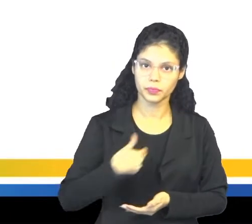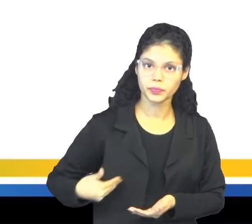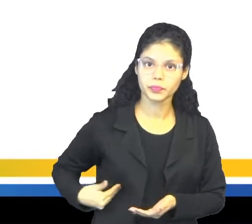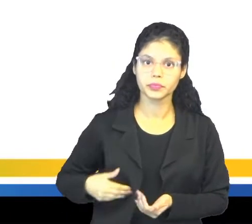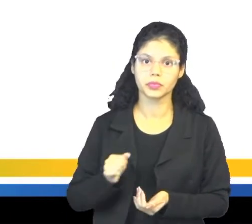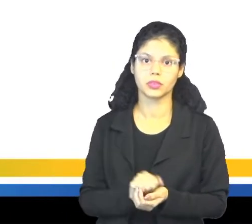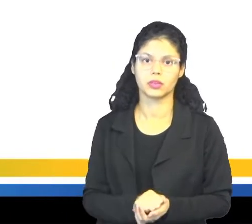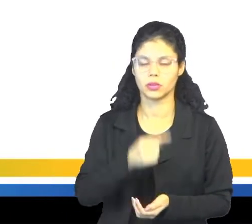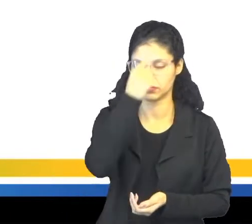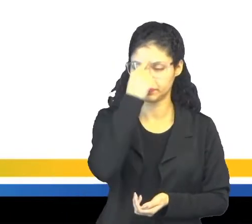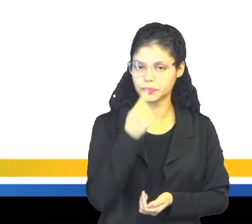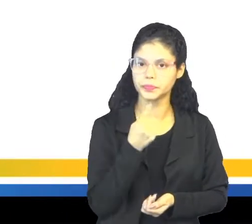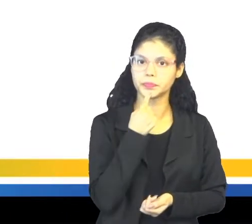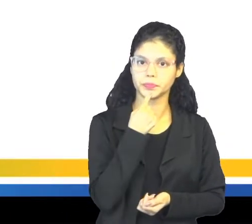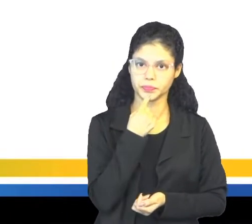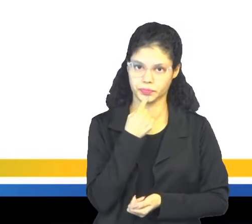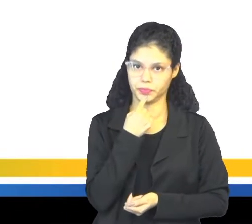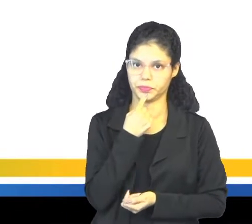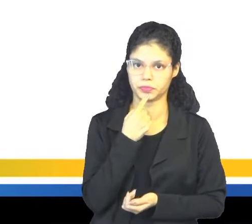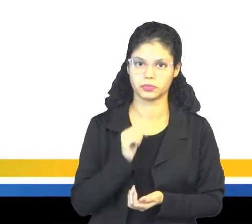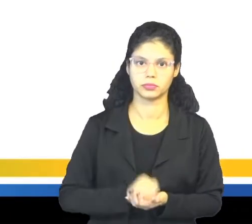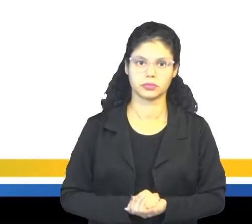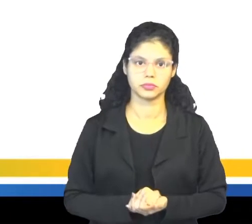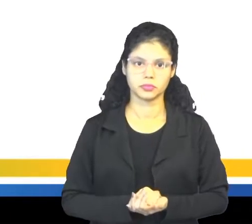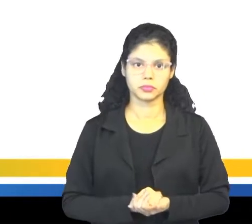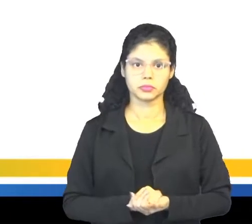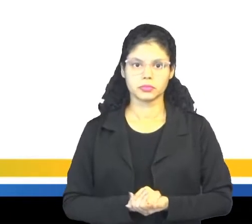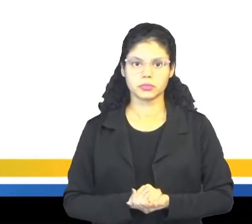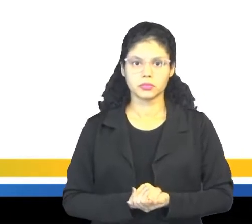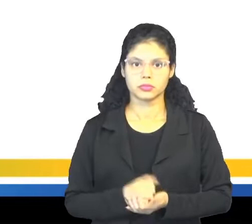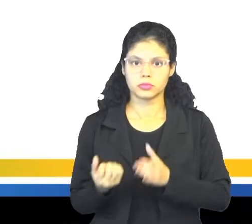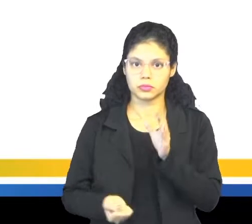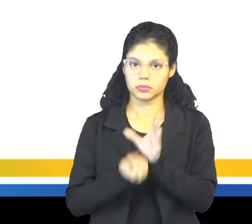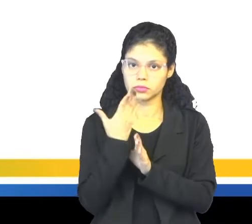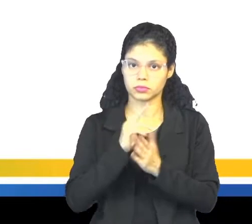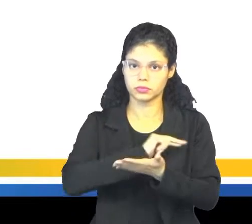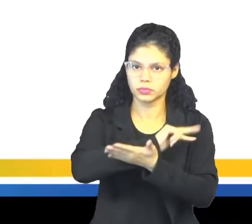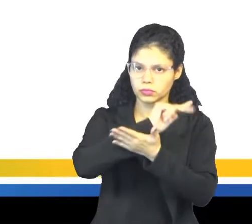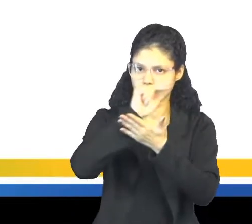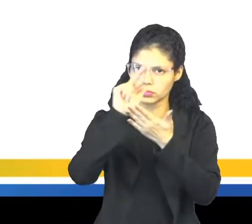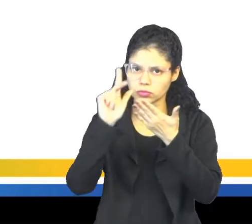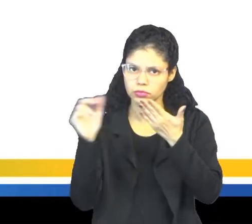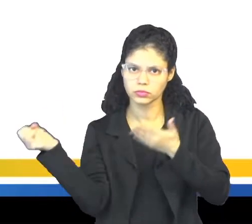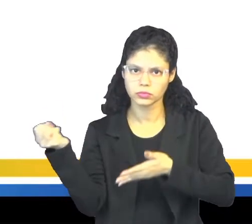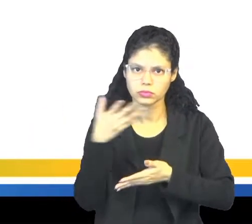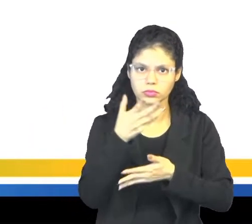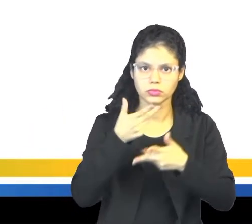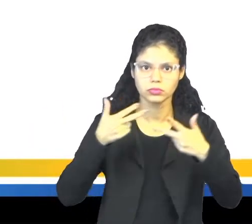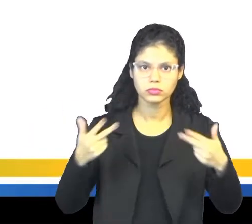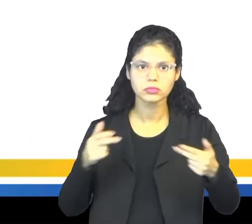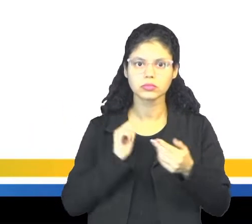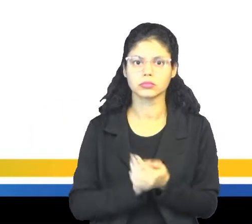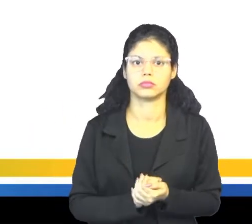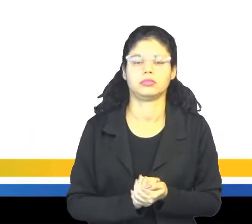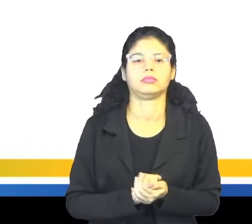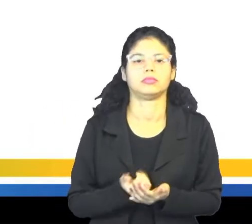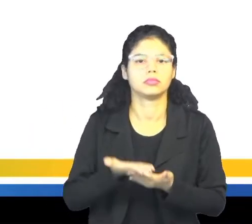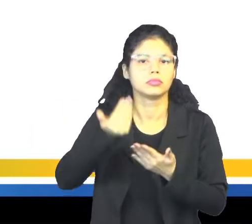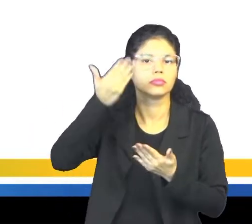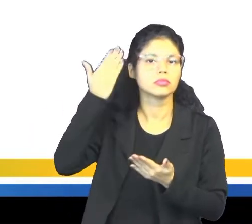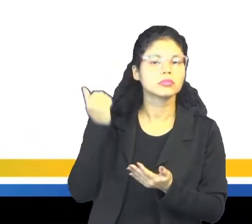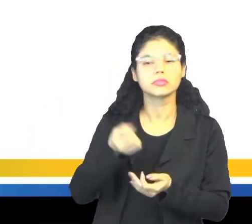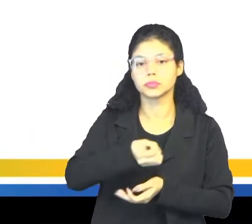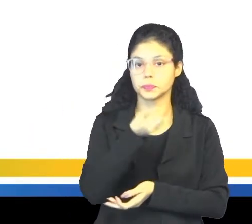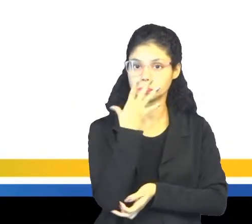públicas de imagens, né, animadas e nasceu de várias inovações que vão desde do